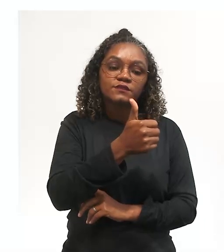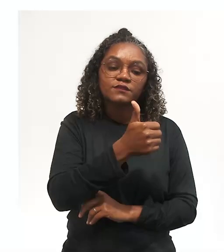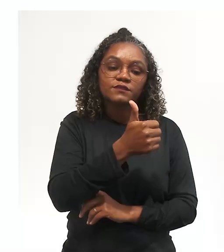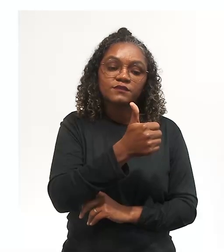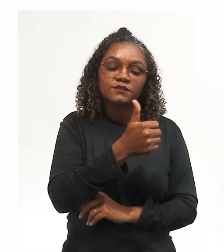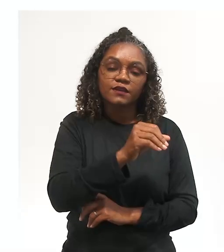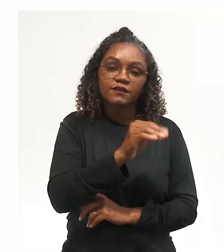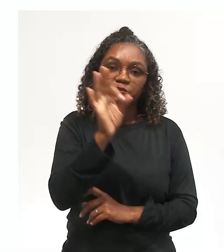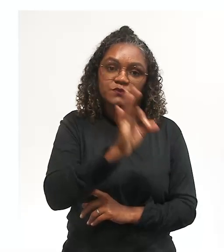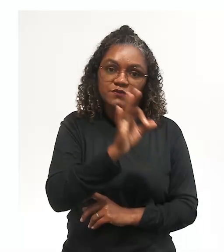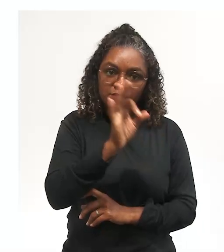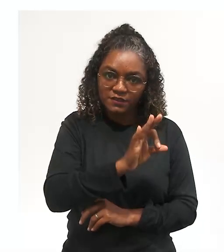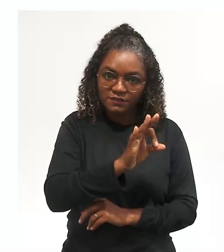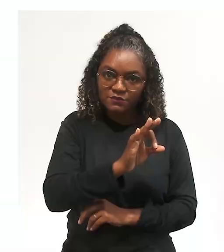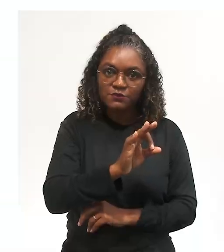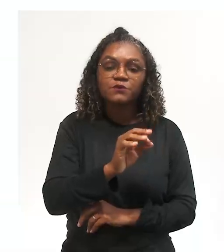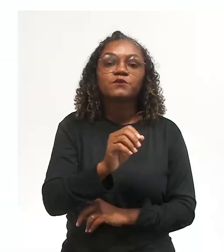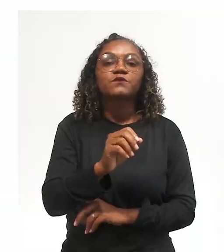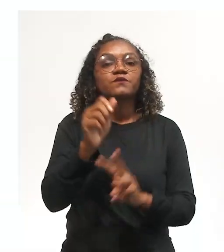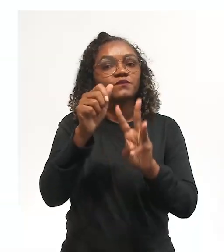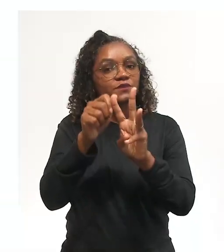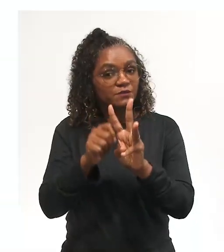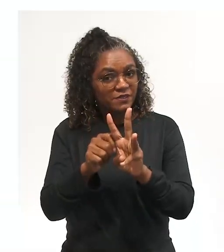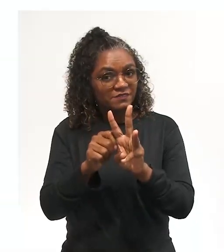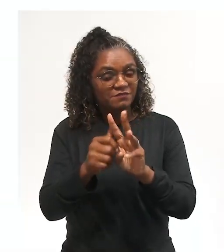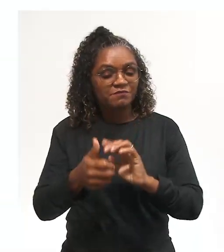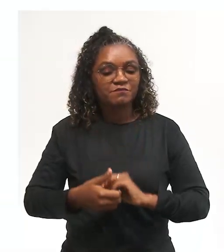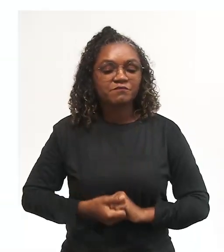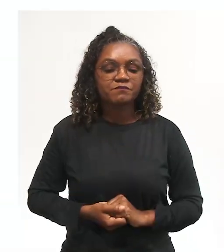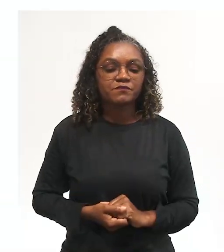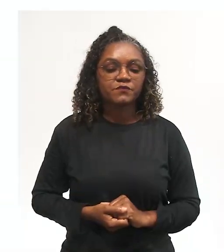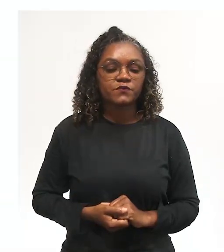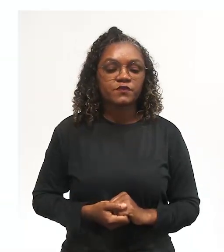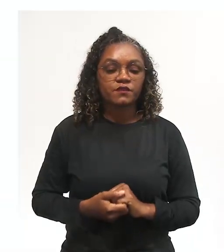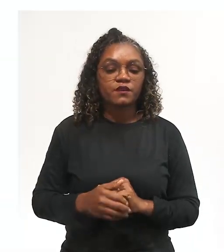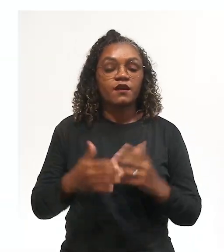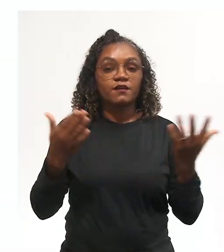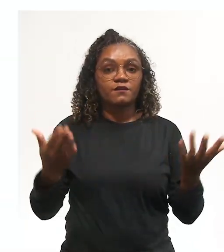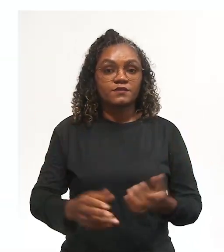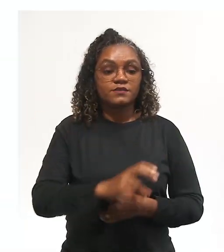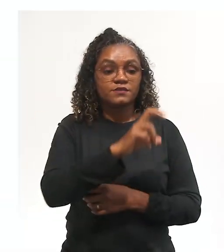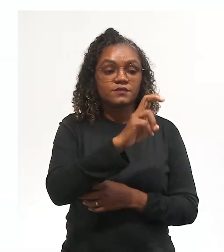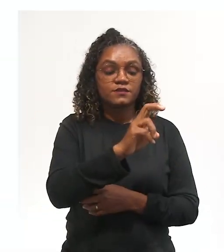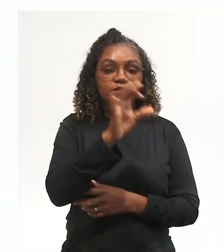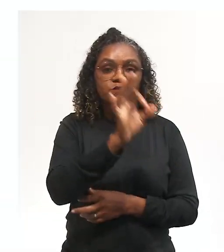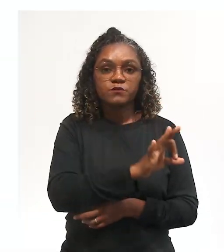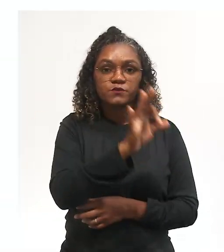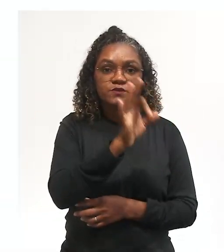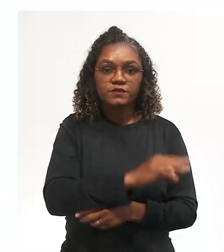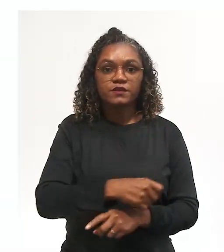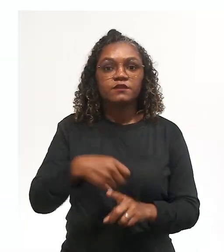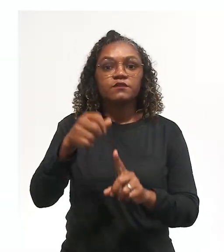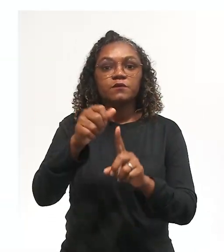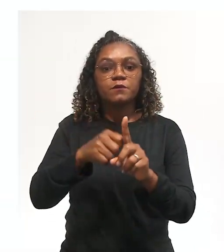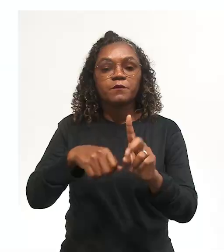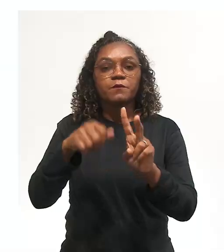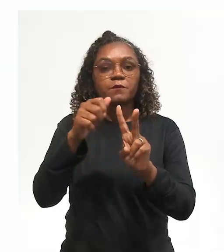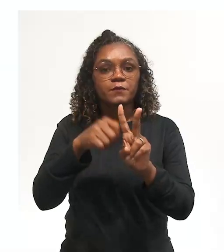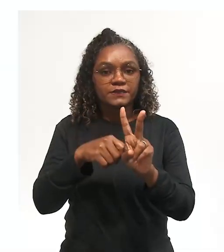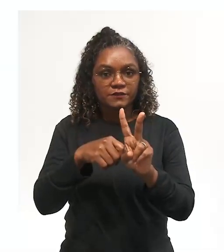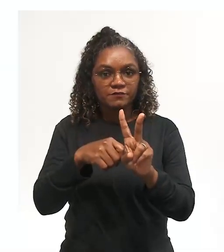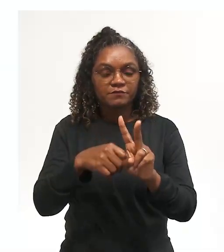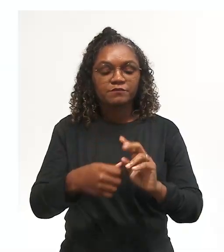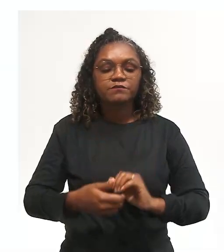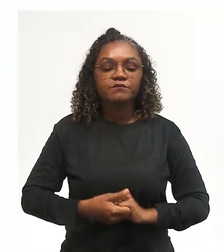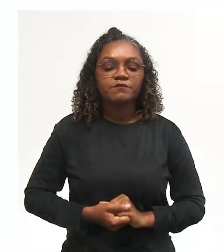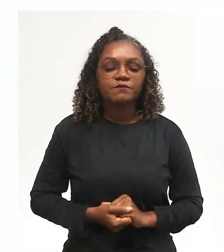nós? 5% AB. Lê-se 5% ao bimestre. 3% AM. O